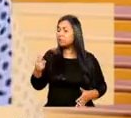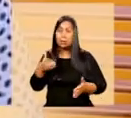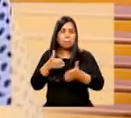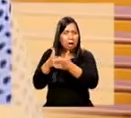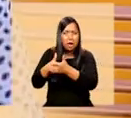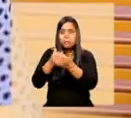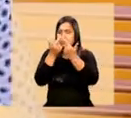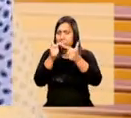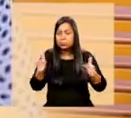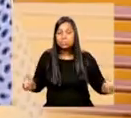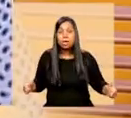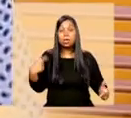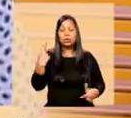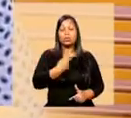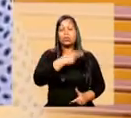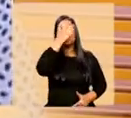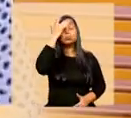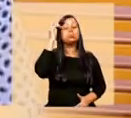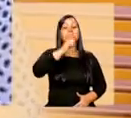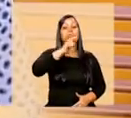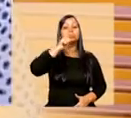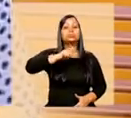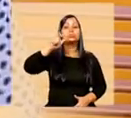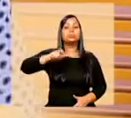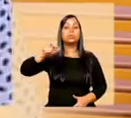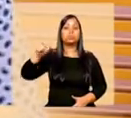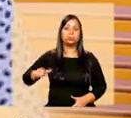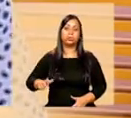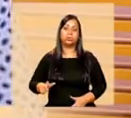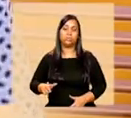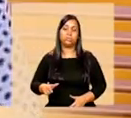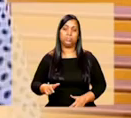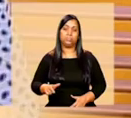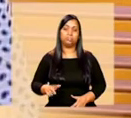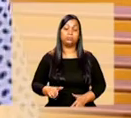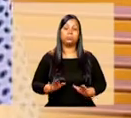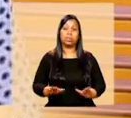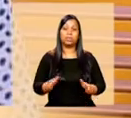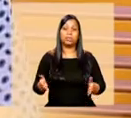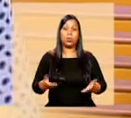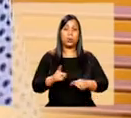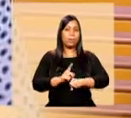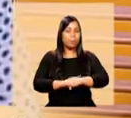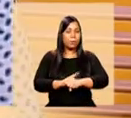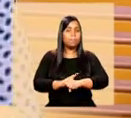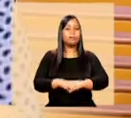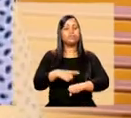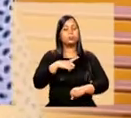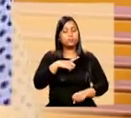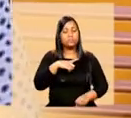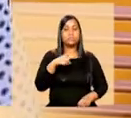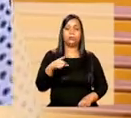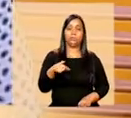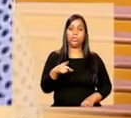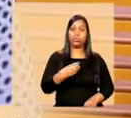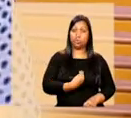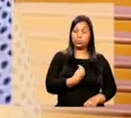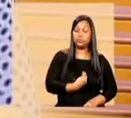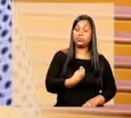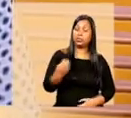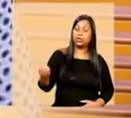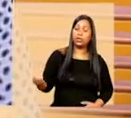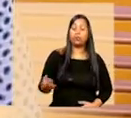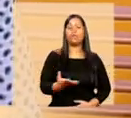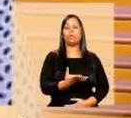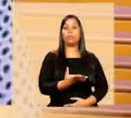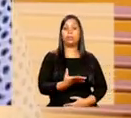tristeza, não tem barreira. Nós somos seres humanos, somos suscetíveis a erros e acertos, mas a partir do momento que você tem uma chance de